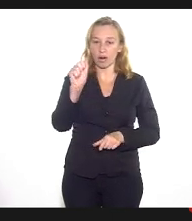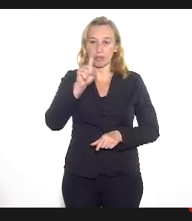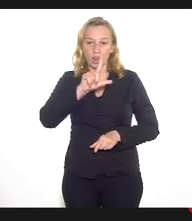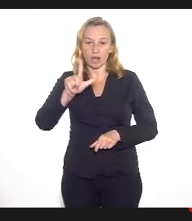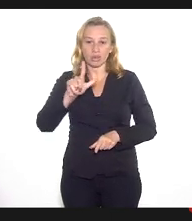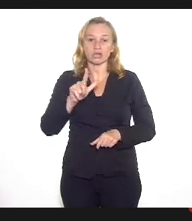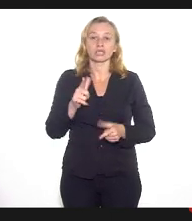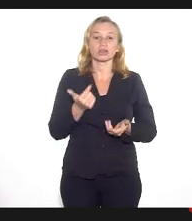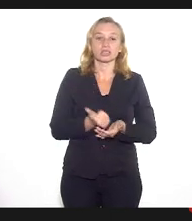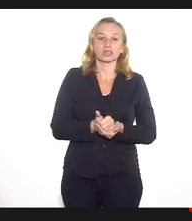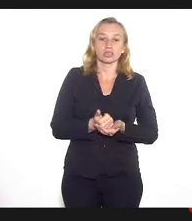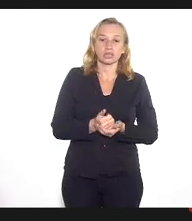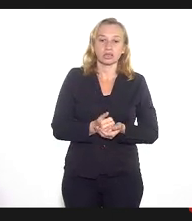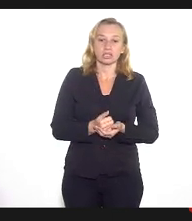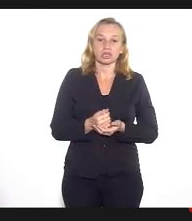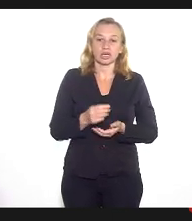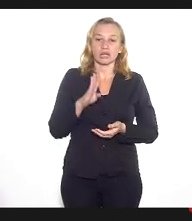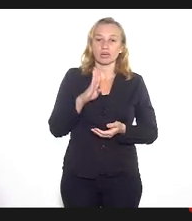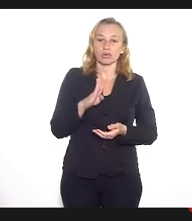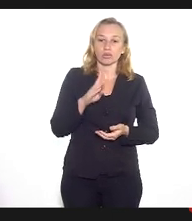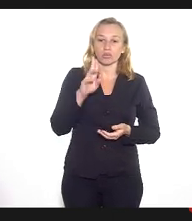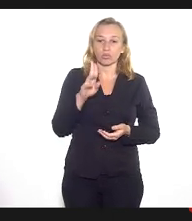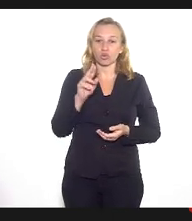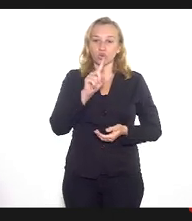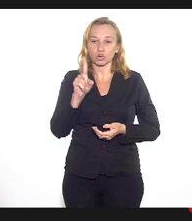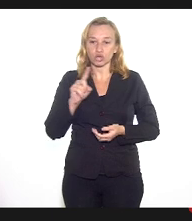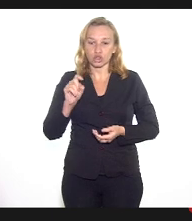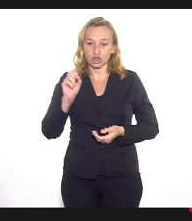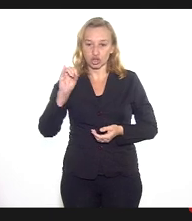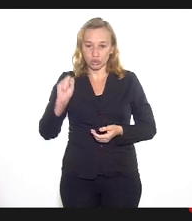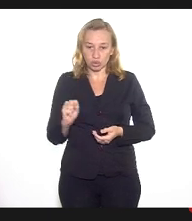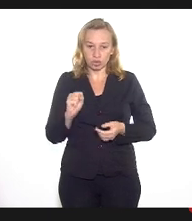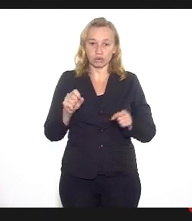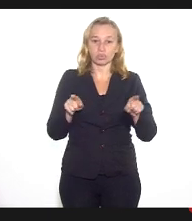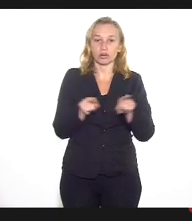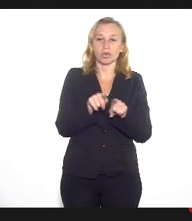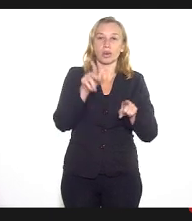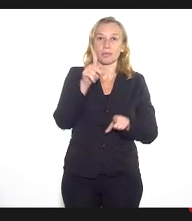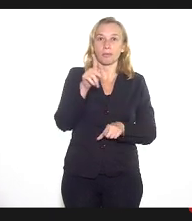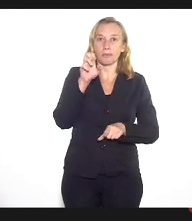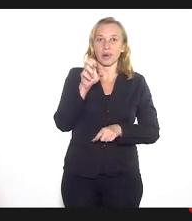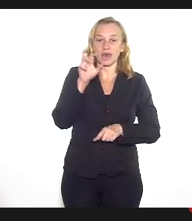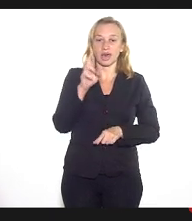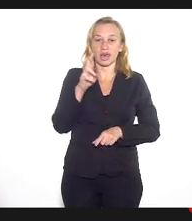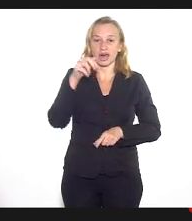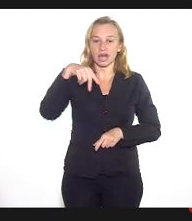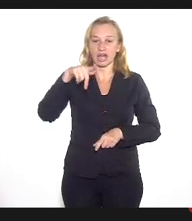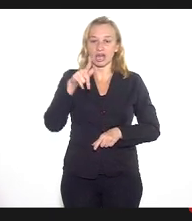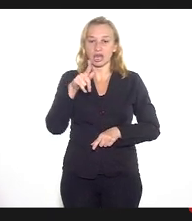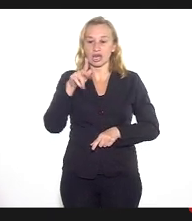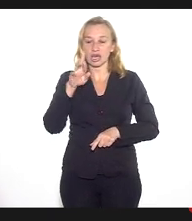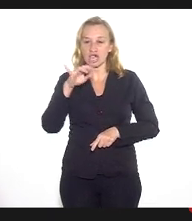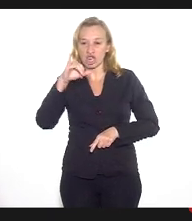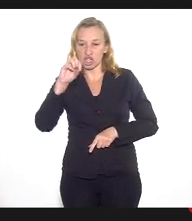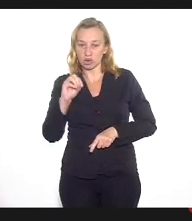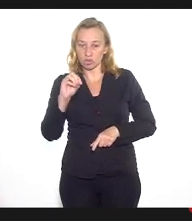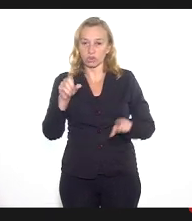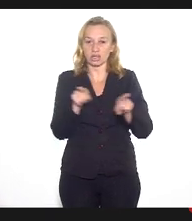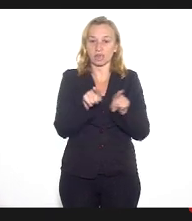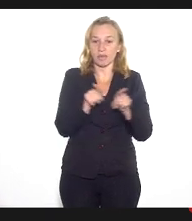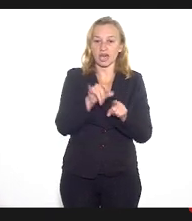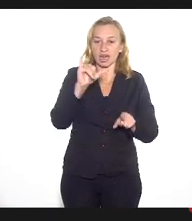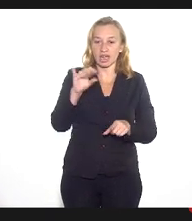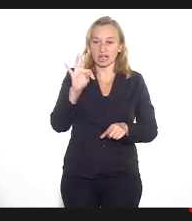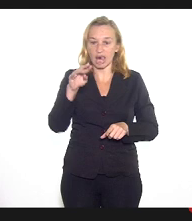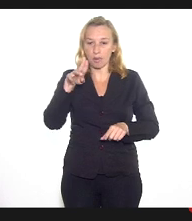11A, Itapu, Búzios e Peregrino. Nesse caso específico, o gasoduto ele já foi construído antecipando a